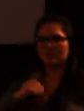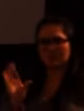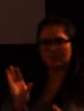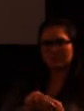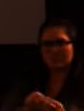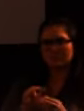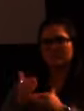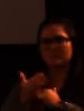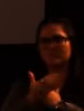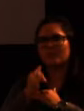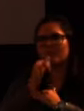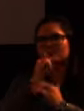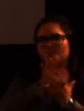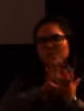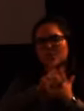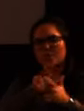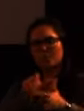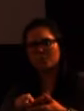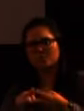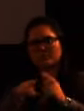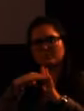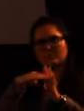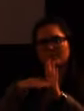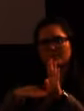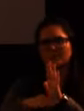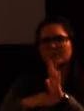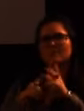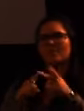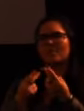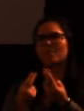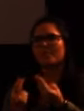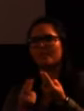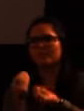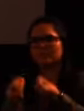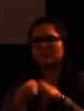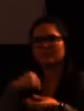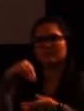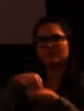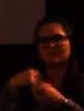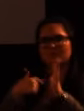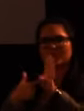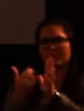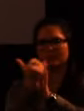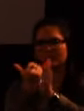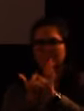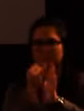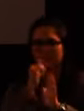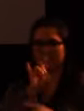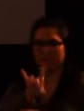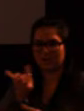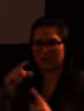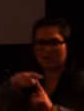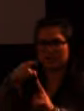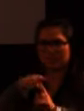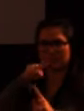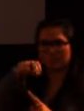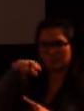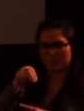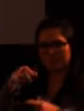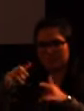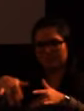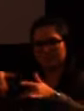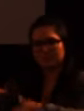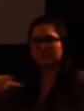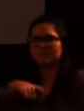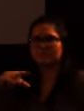certo? De todos esses parâmetros urbanísticos que eu apresentei para vocês. Para cada tipo de zona, nós temos